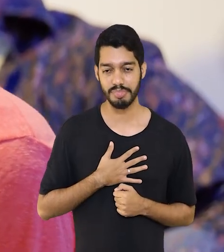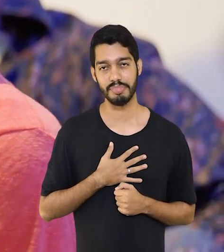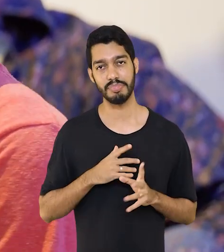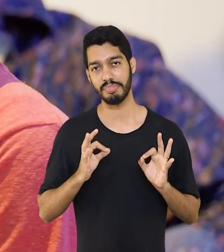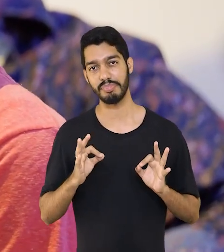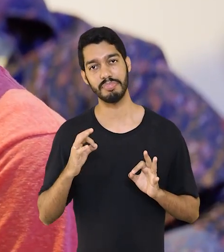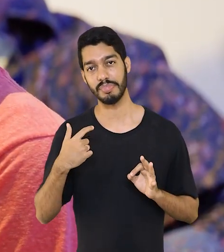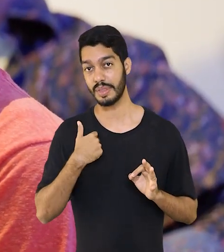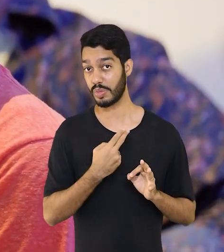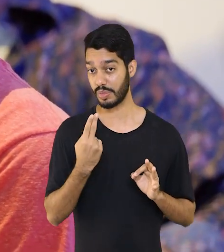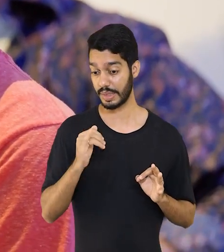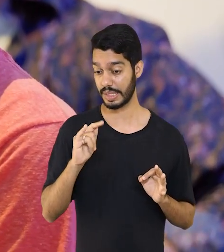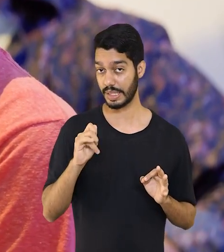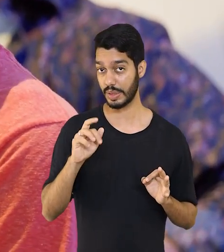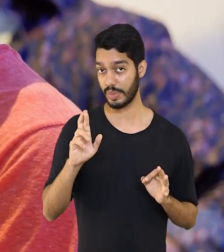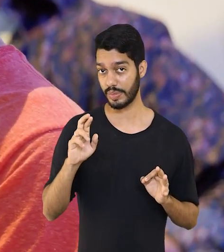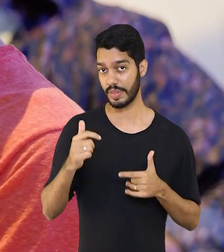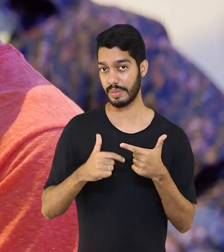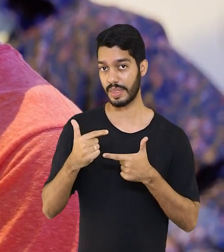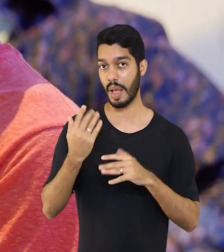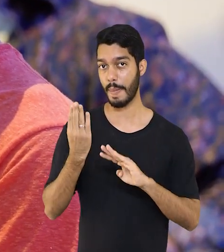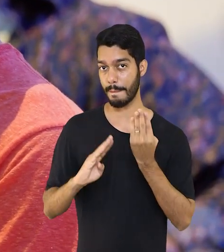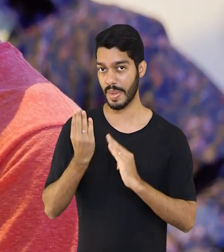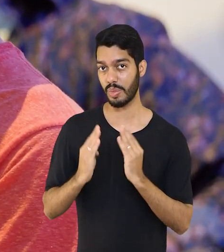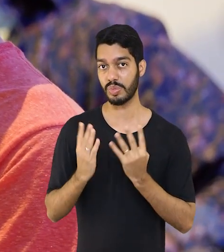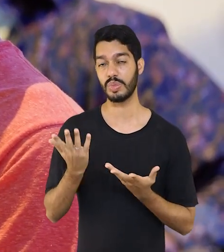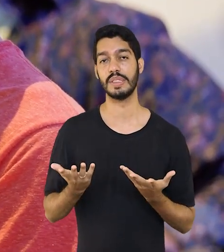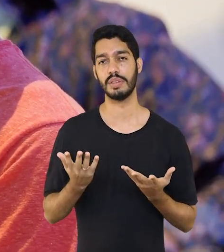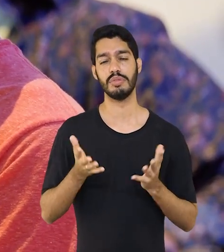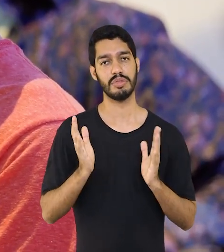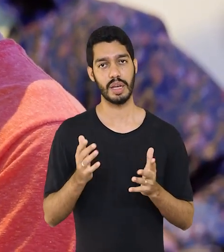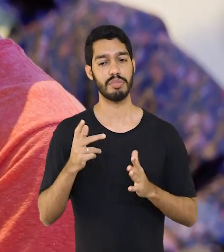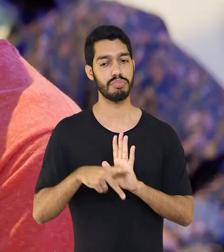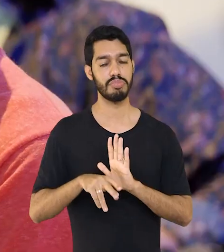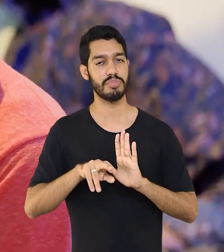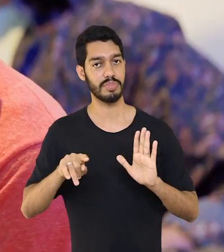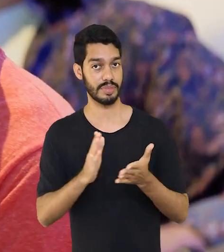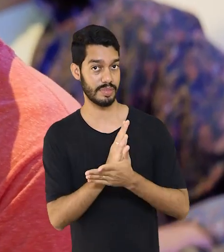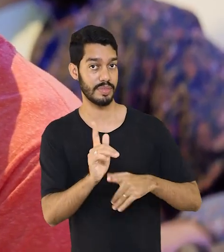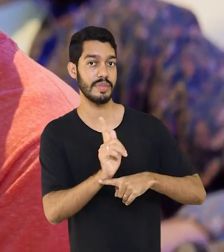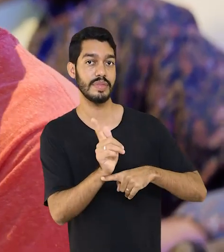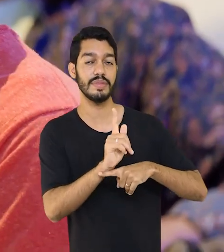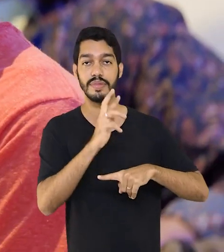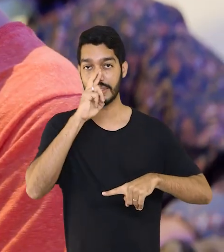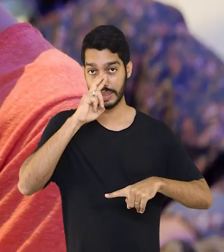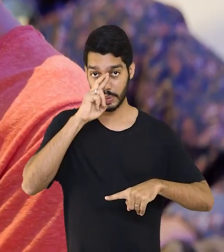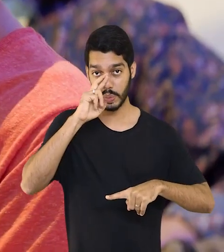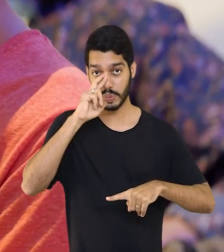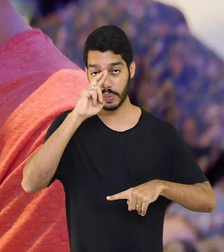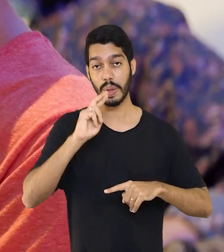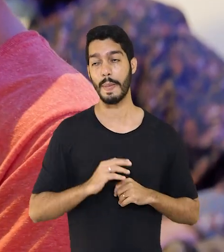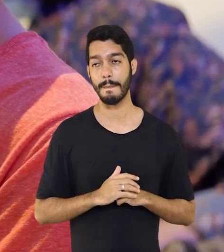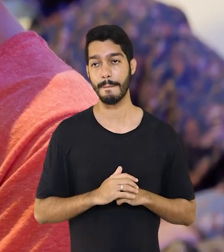também, né? Meu nome é Igor, eu sou biólogo. Eu tive a oportunidade de trabalhar já com alguns projetos de risco, gestão de risco, no caso de um PRAD,